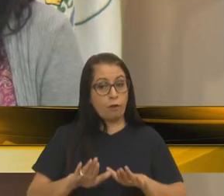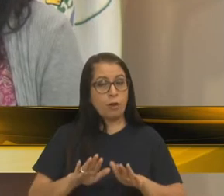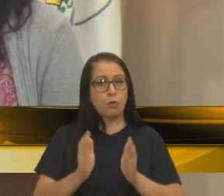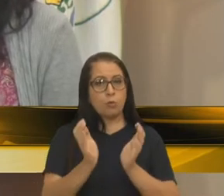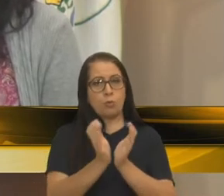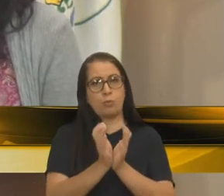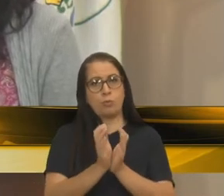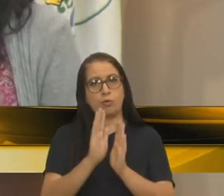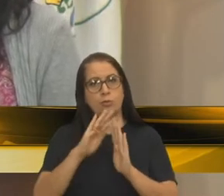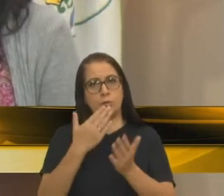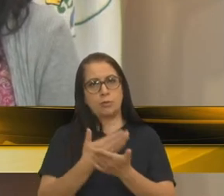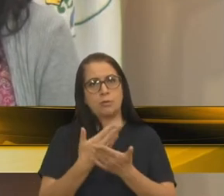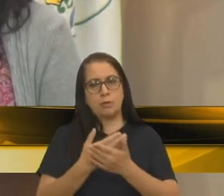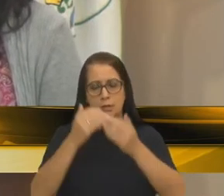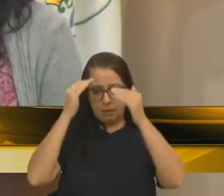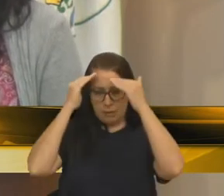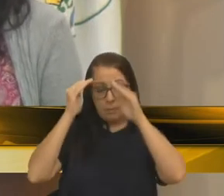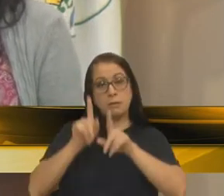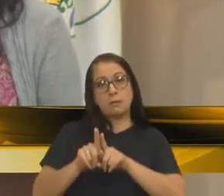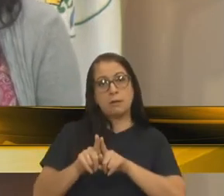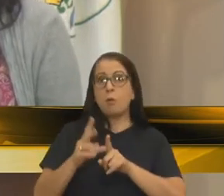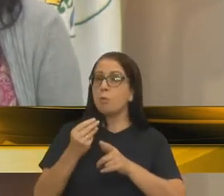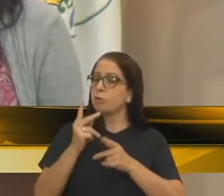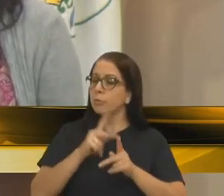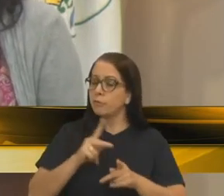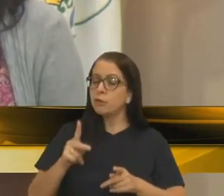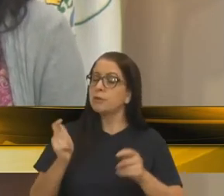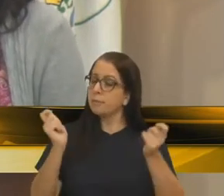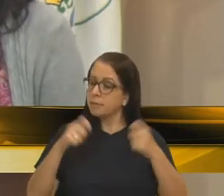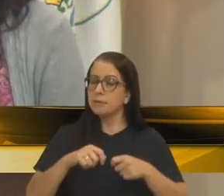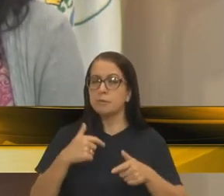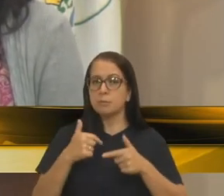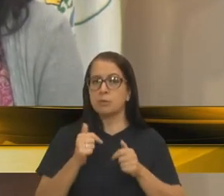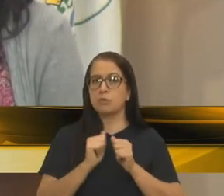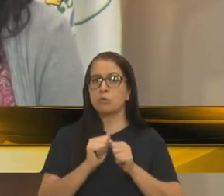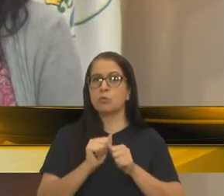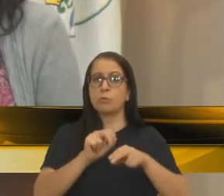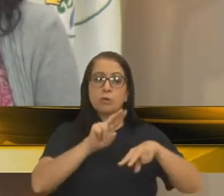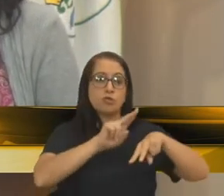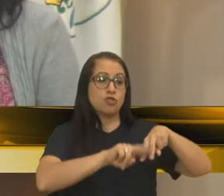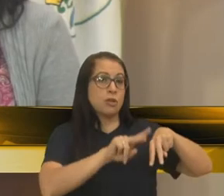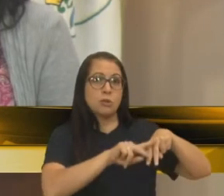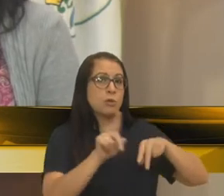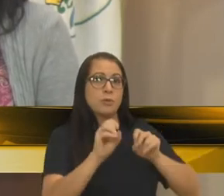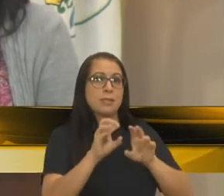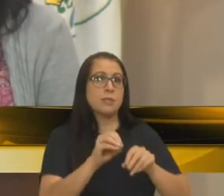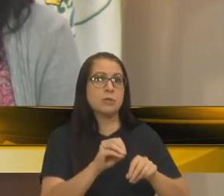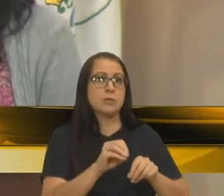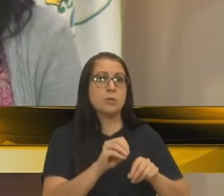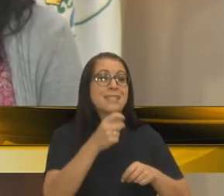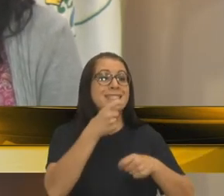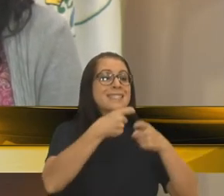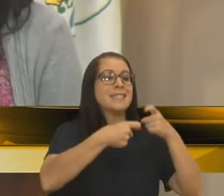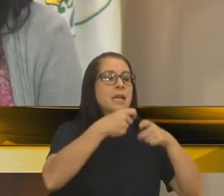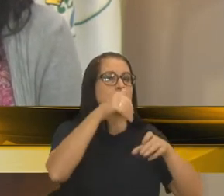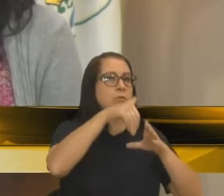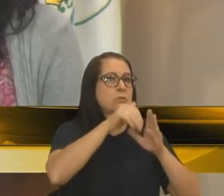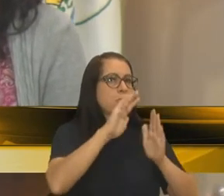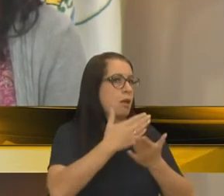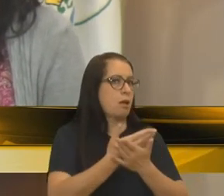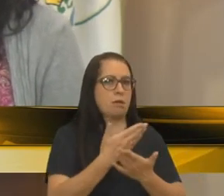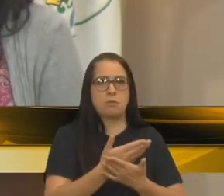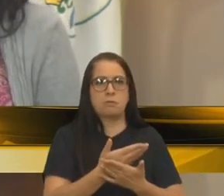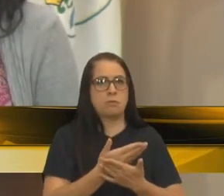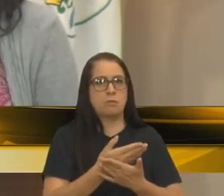ensino e tem que ser respeitado. A gente tem um monte de professor capacitado para trabalhar sobre gênero e ninguém está ensinando o sexo dentro da sala de aula. Os